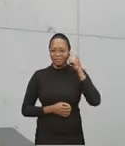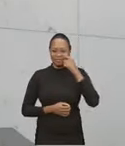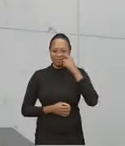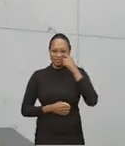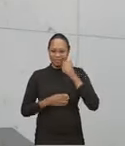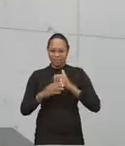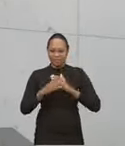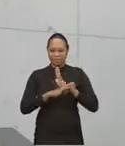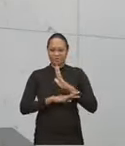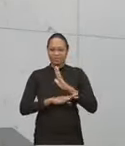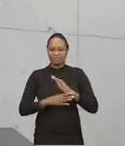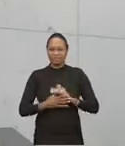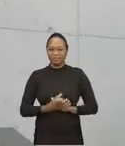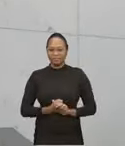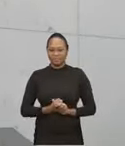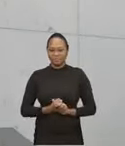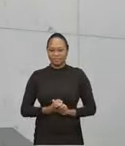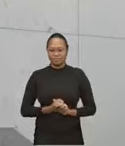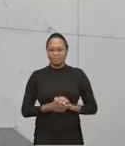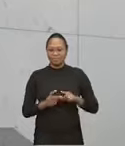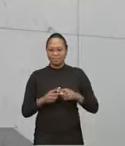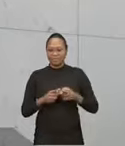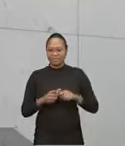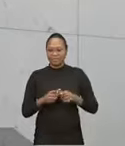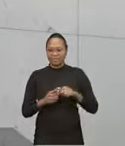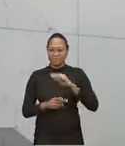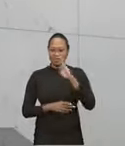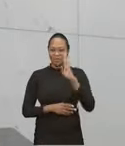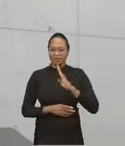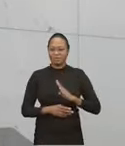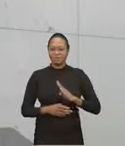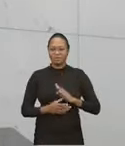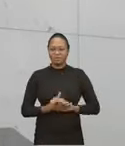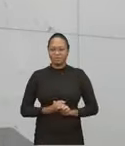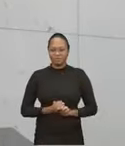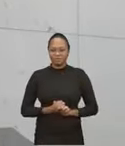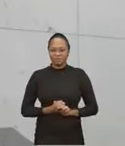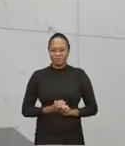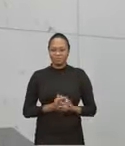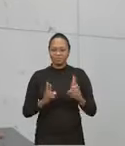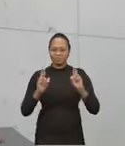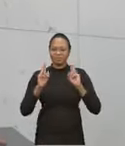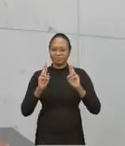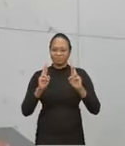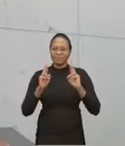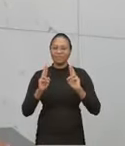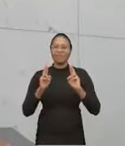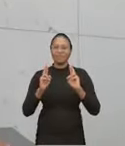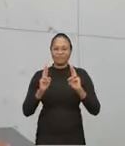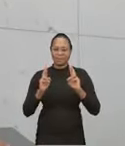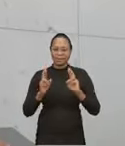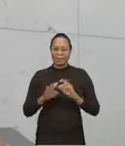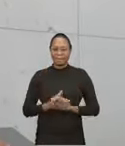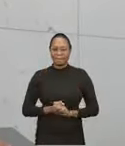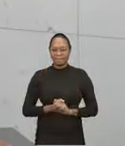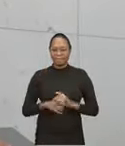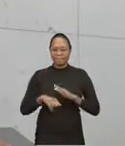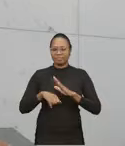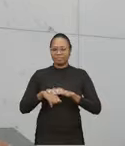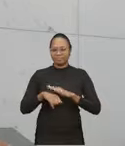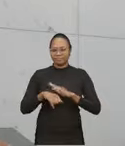aprovado a reforma tributária no Brasil. Que com isso a gente espera que de fato venha